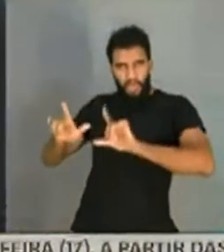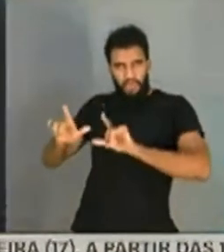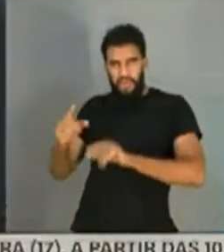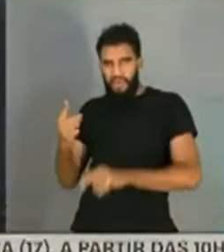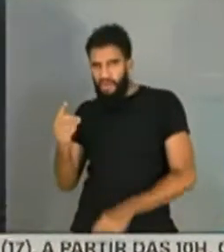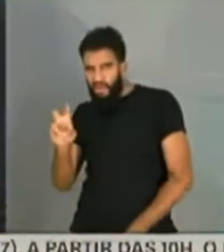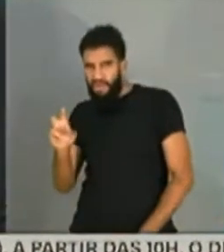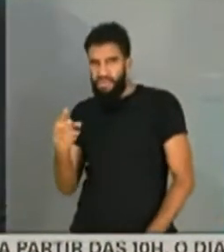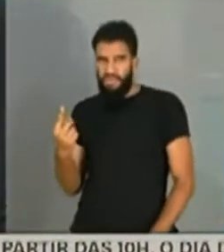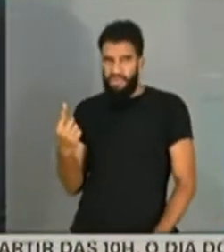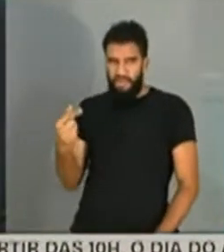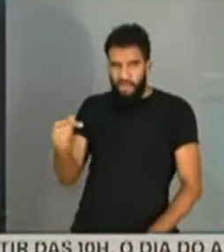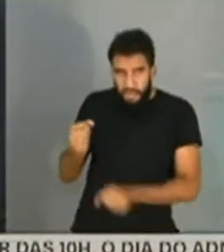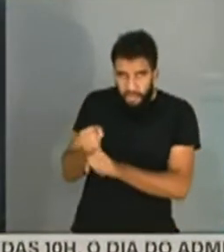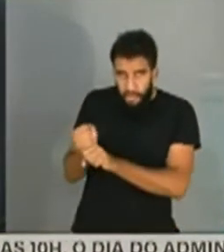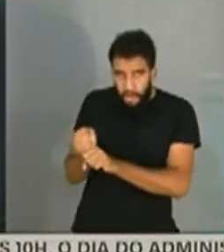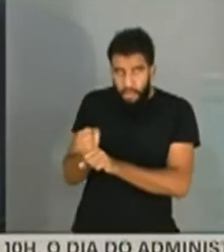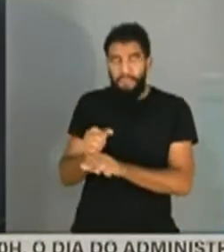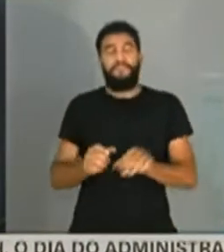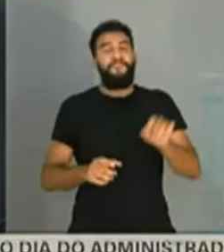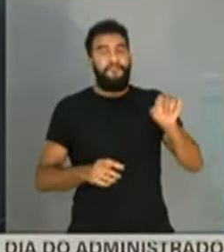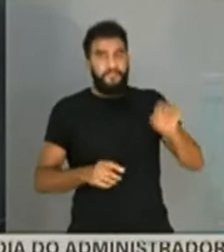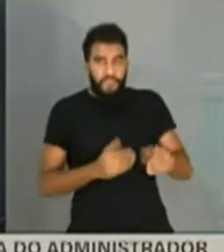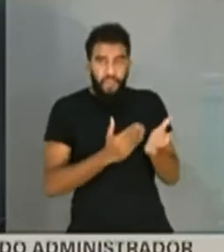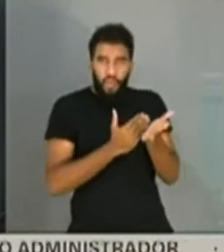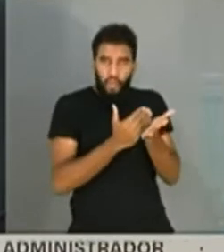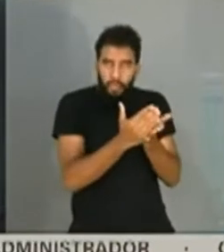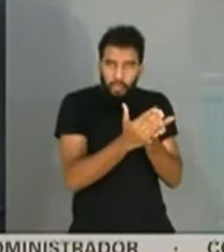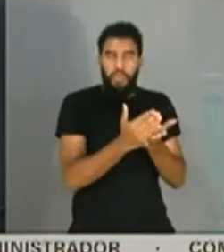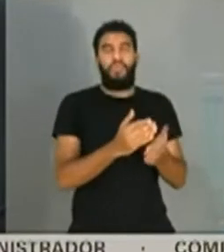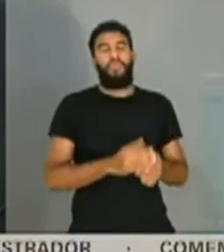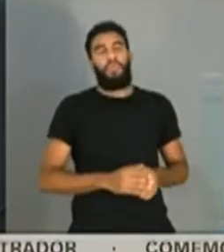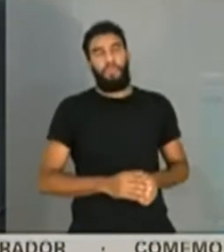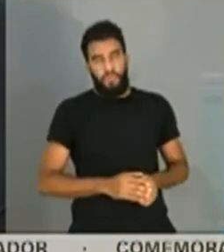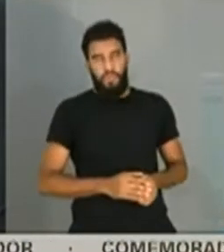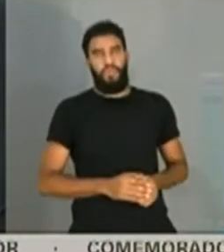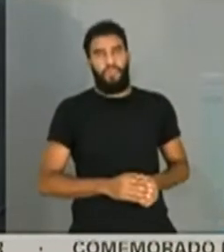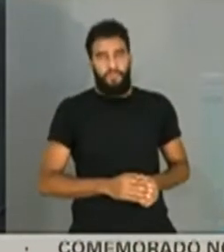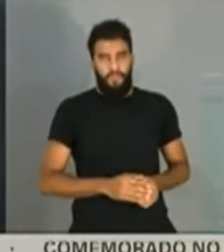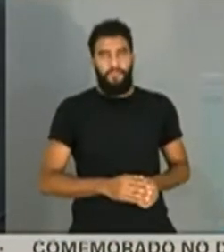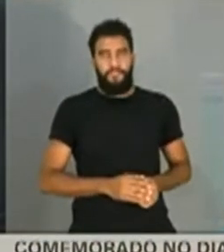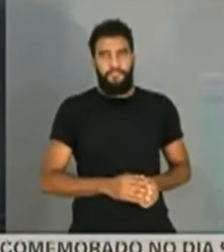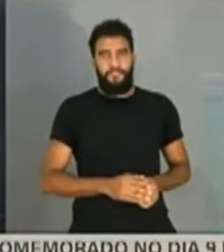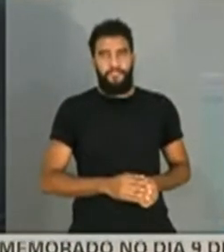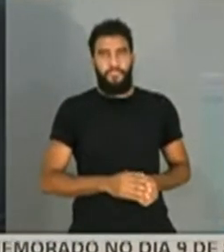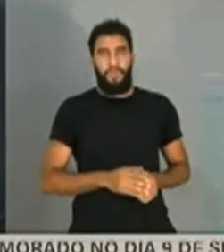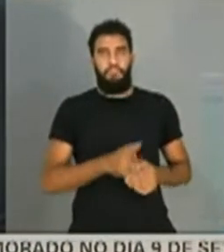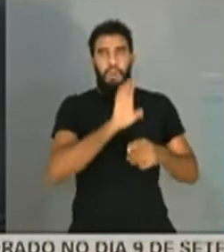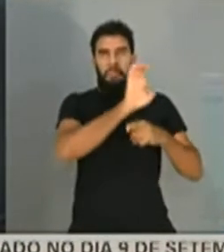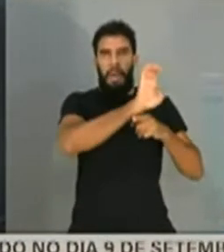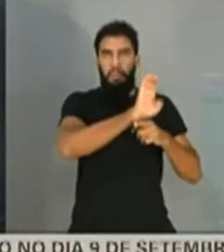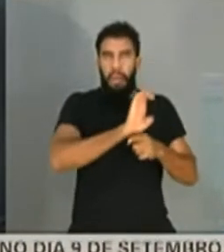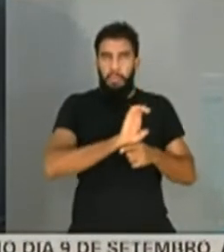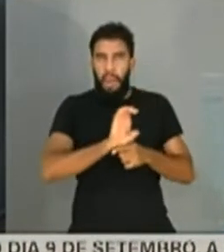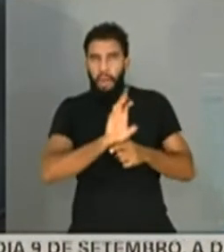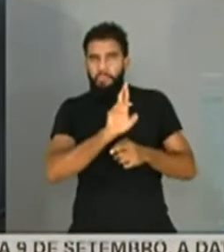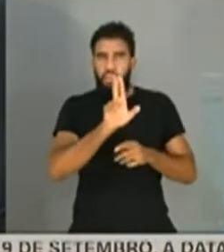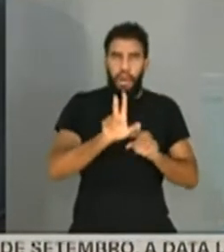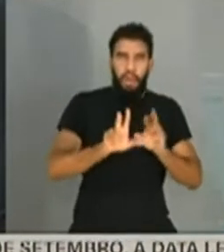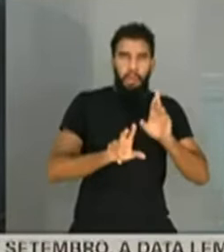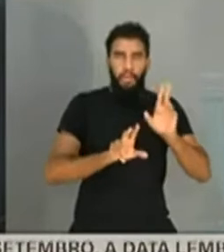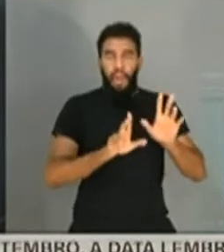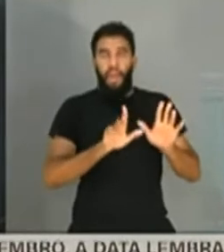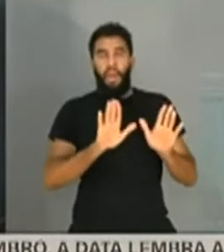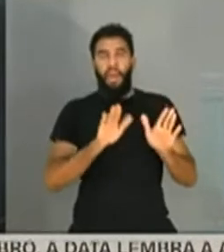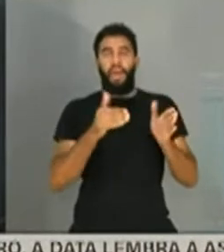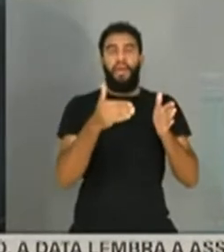que a gente iniciou toda a primeira começando em estados diferentes e até chegar a ser